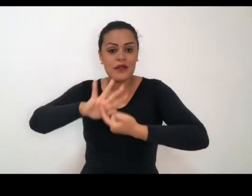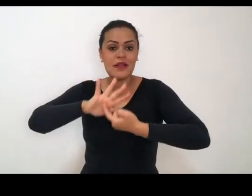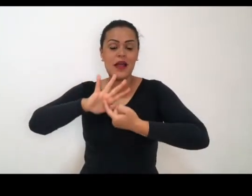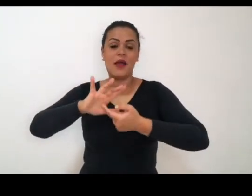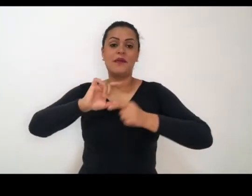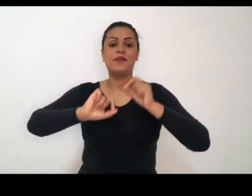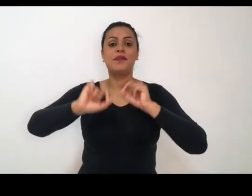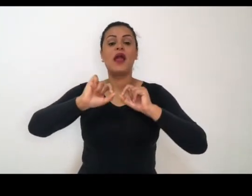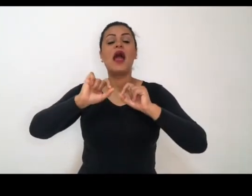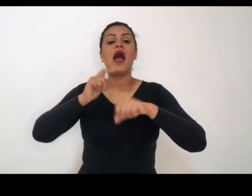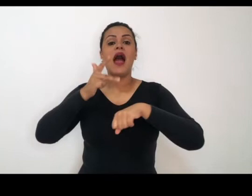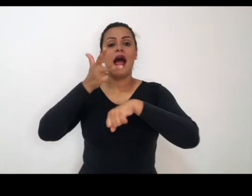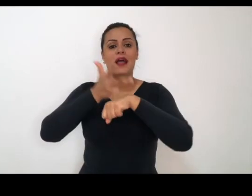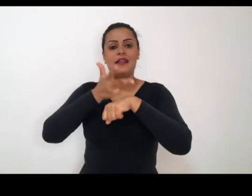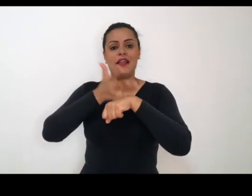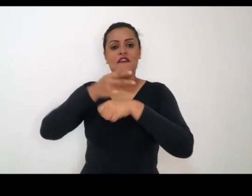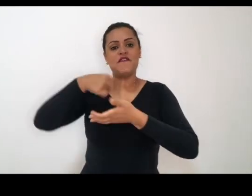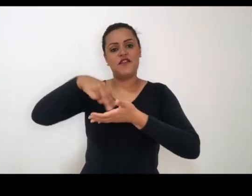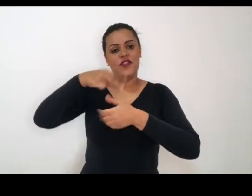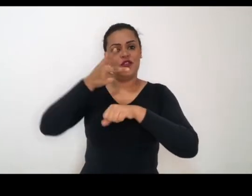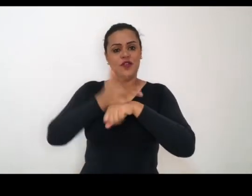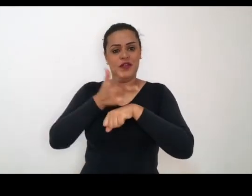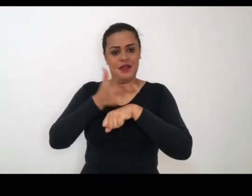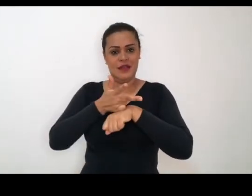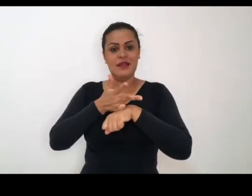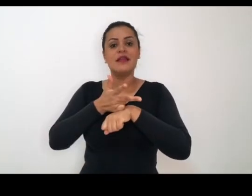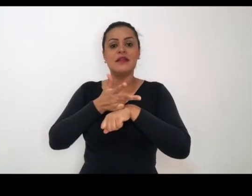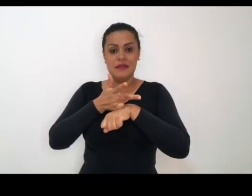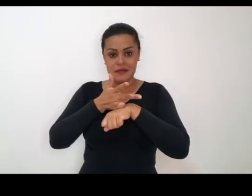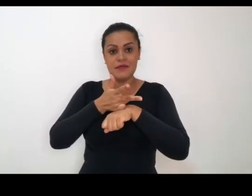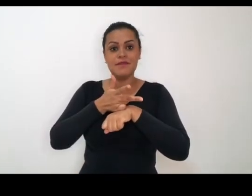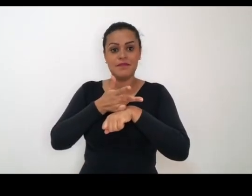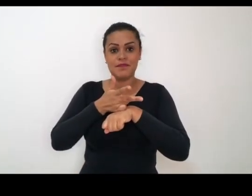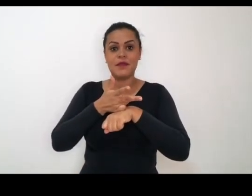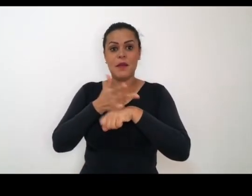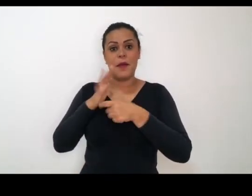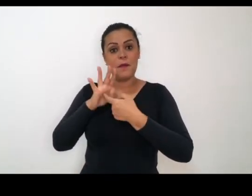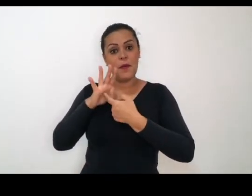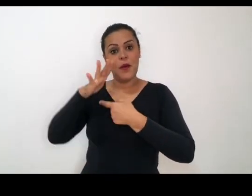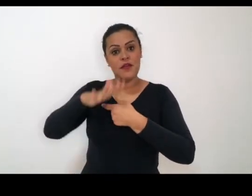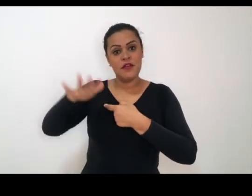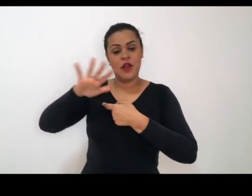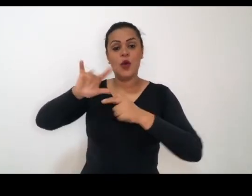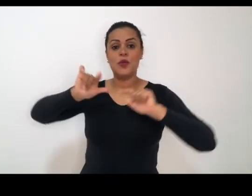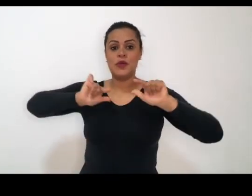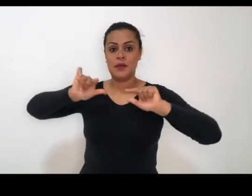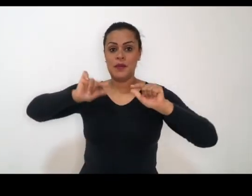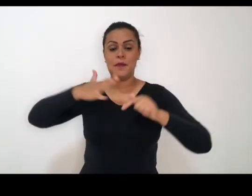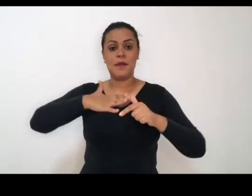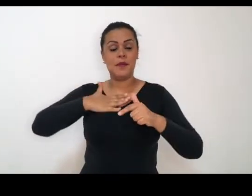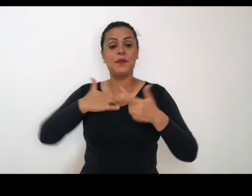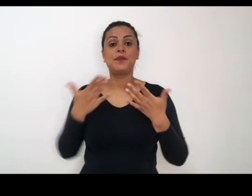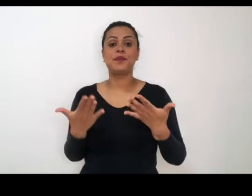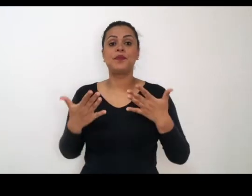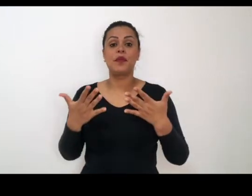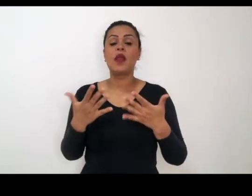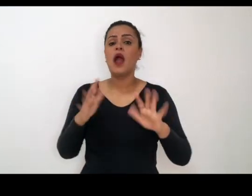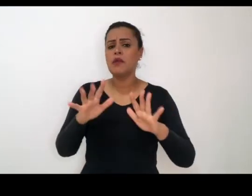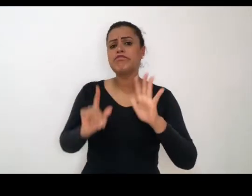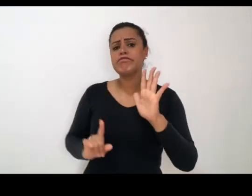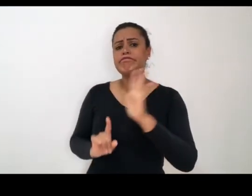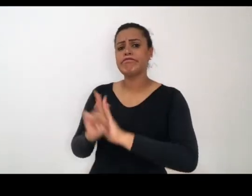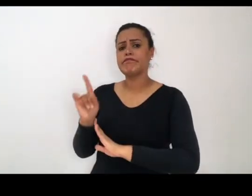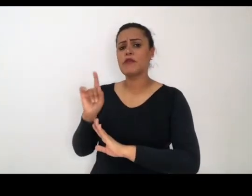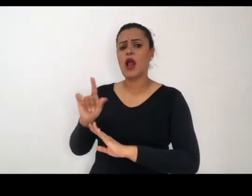poder ter um lugar para mostrar o trabalho. Como é que você está vendo hoje, Leonel, esse contexto da videodança